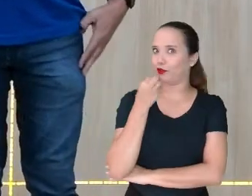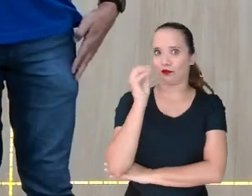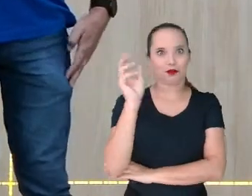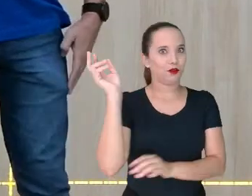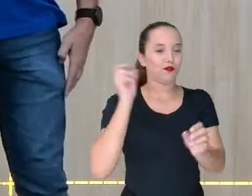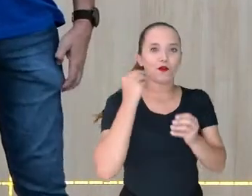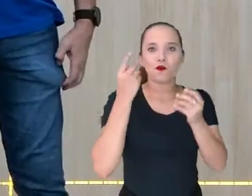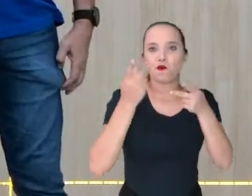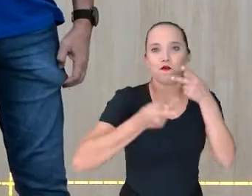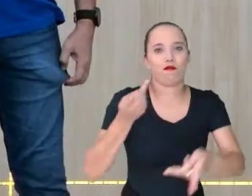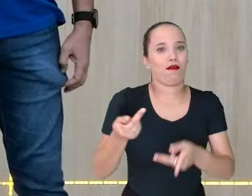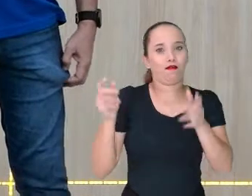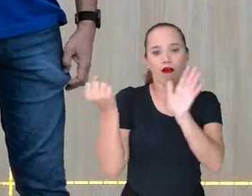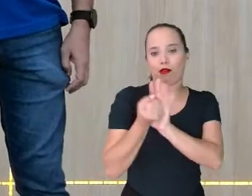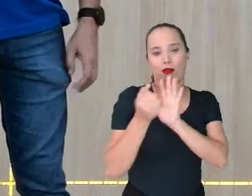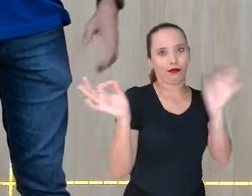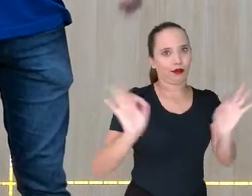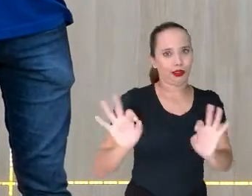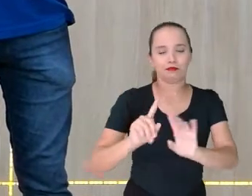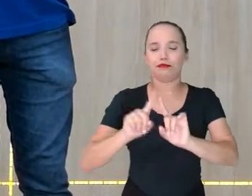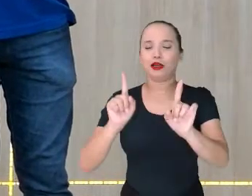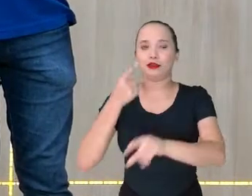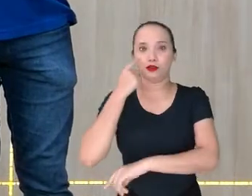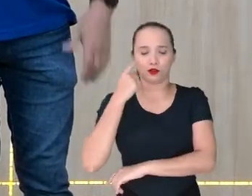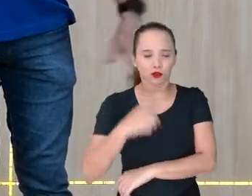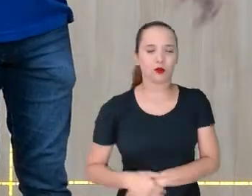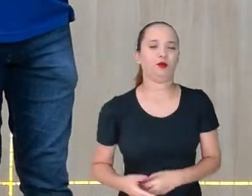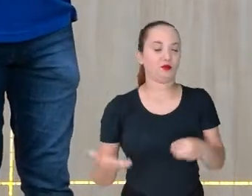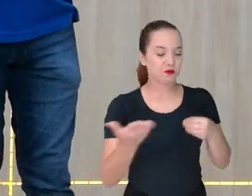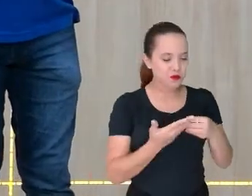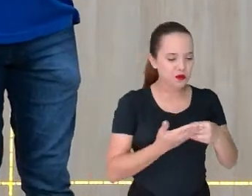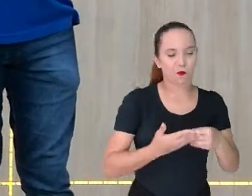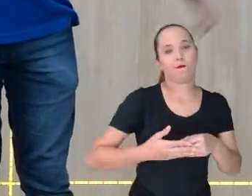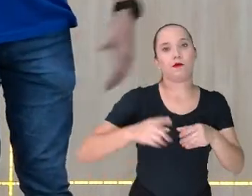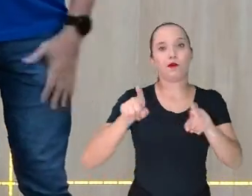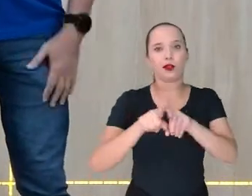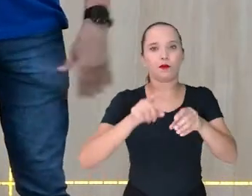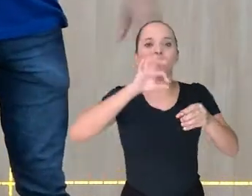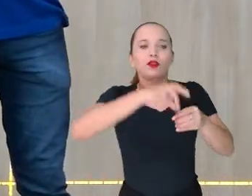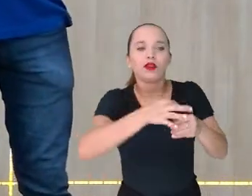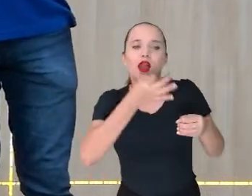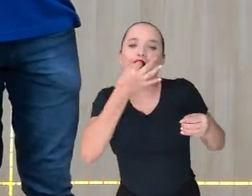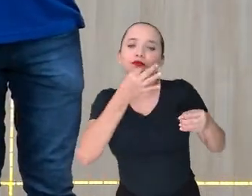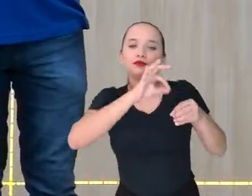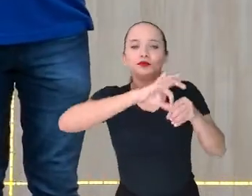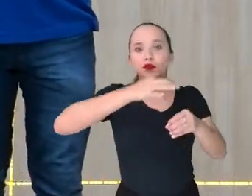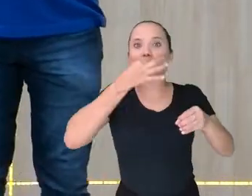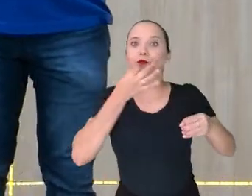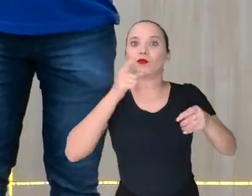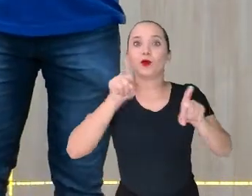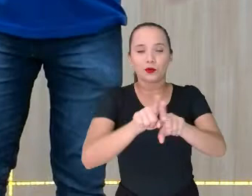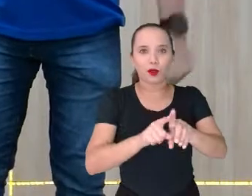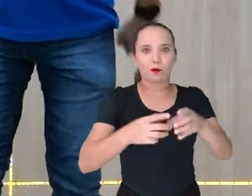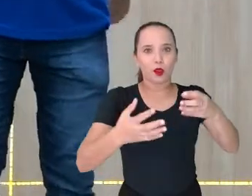Né? Para não fazer a propaganda. Pois é. Mas aquele copo de geleia, aquele copo de azeitona, Isso.